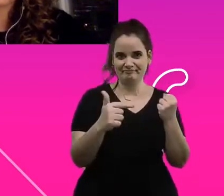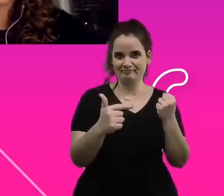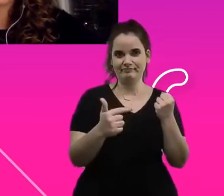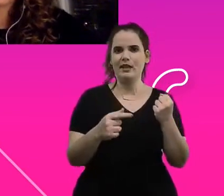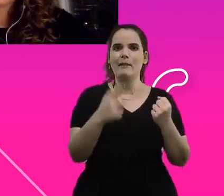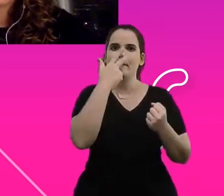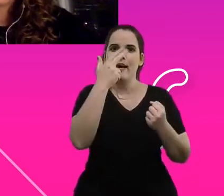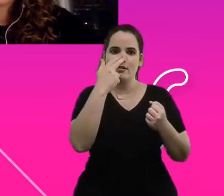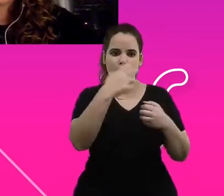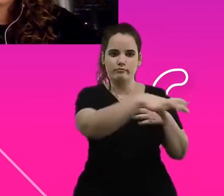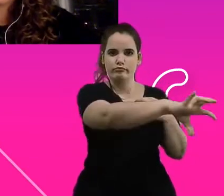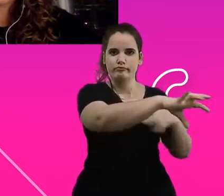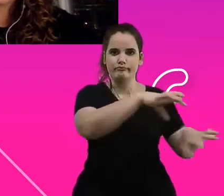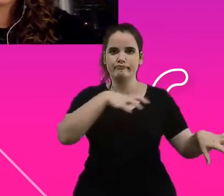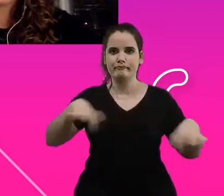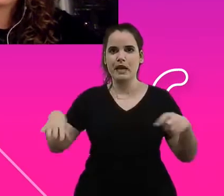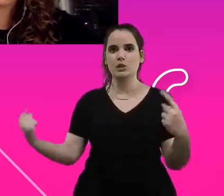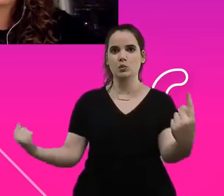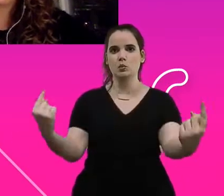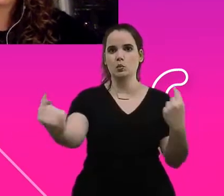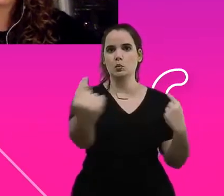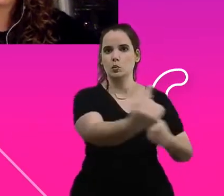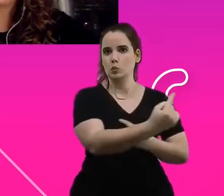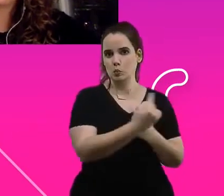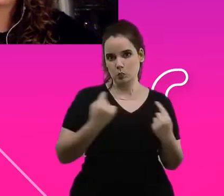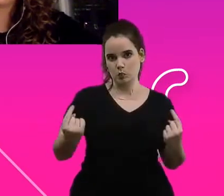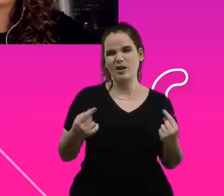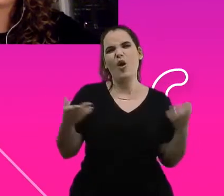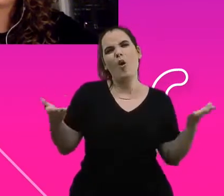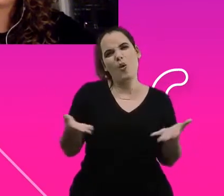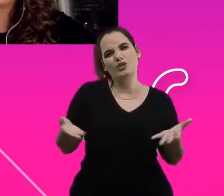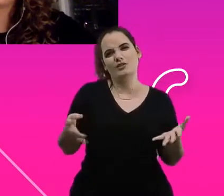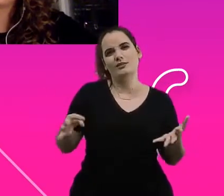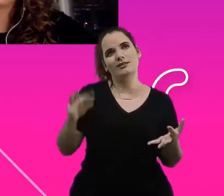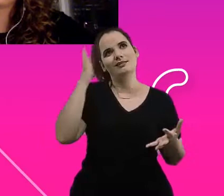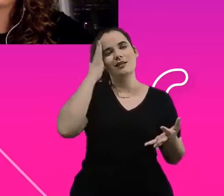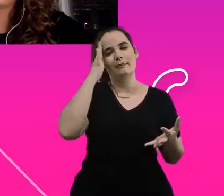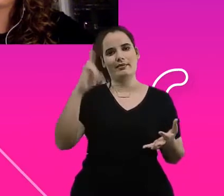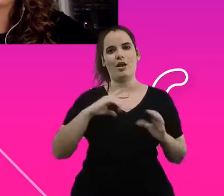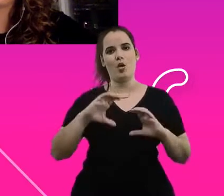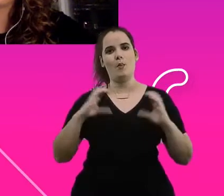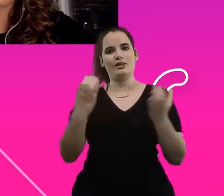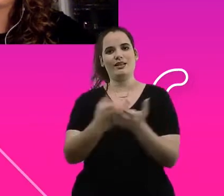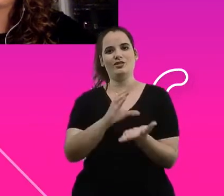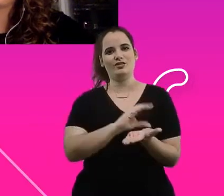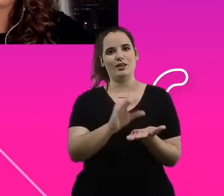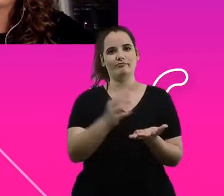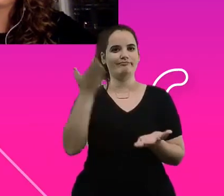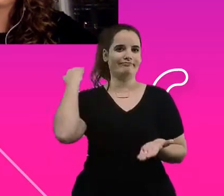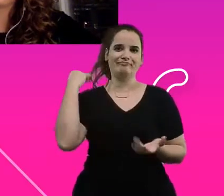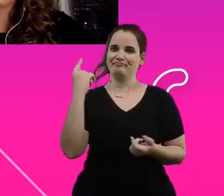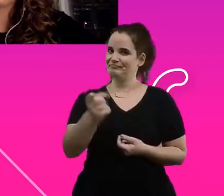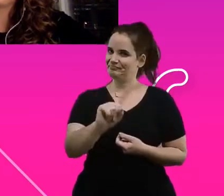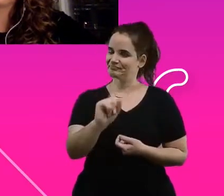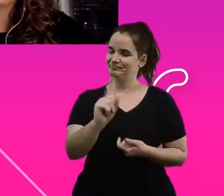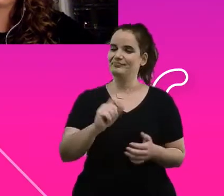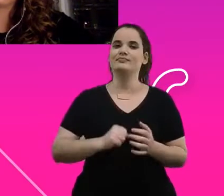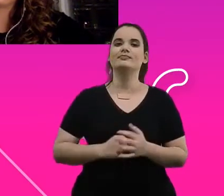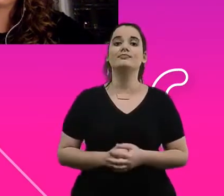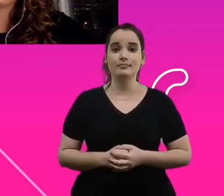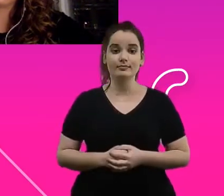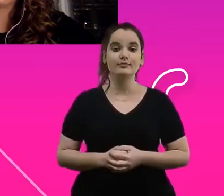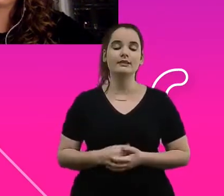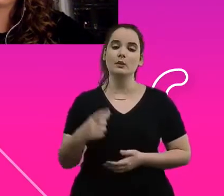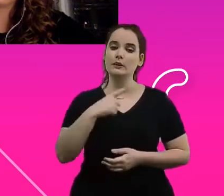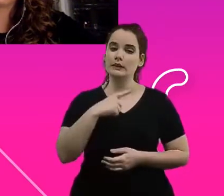comunidade que hoje é conhecida como comunidade de dados. Então foi surgindo um ecossistema de vários